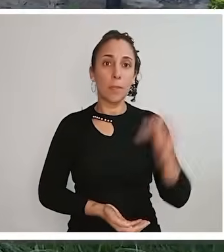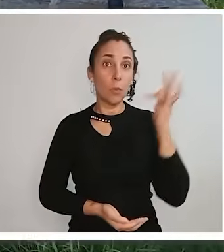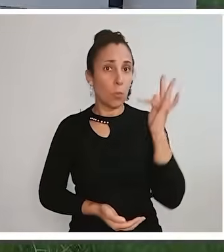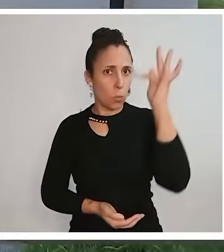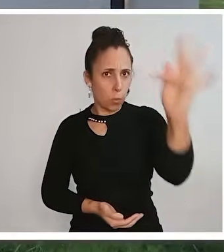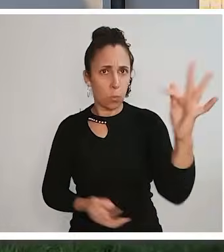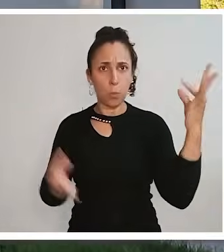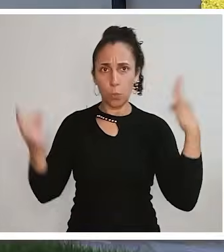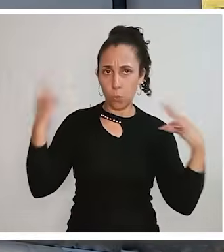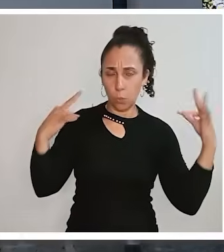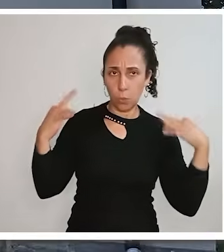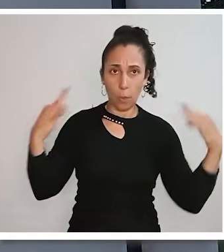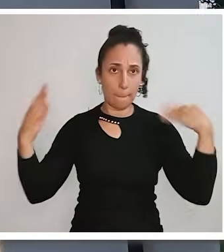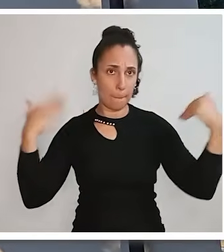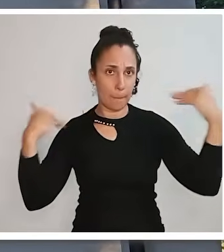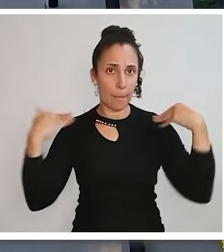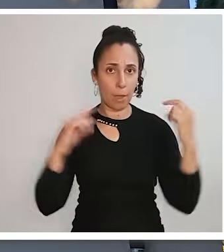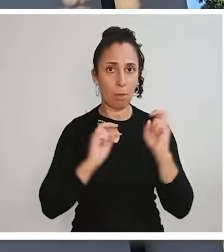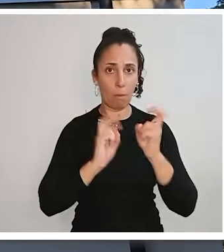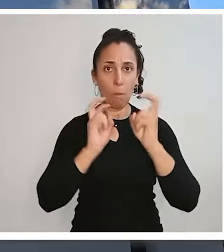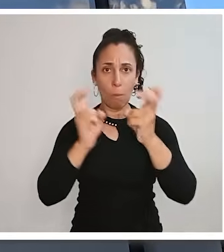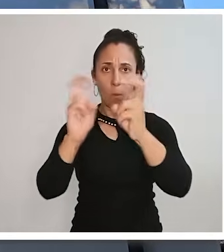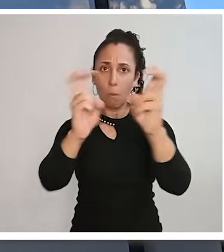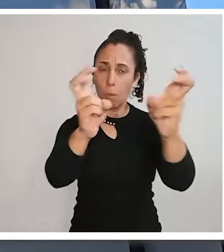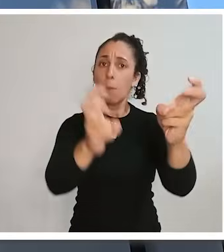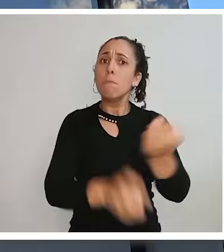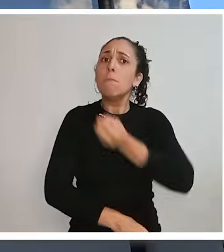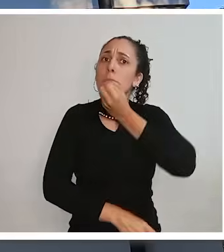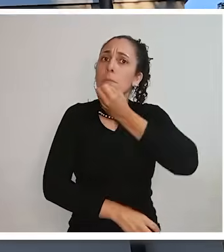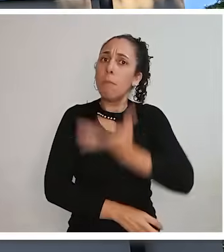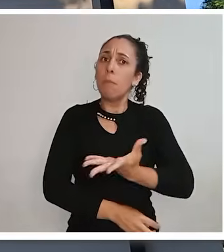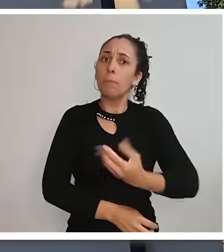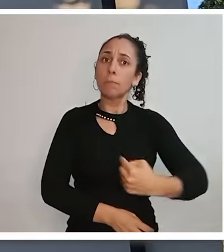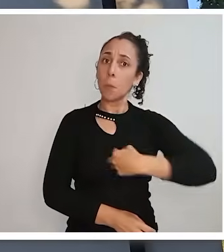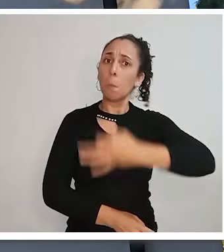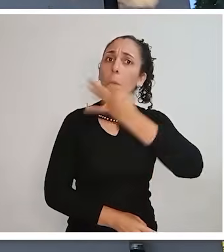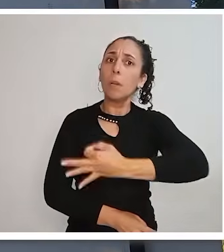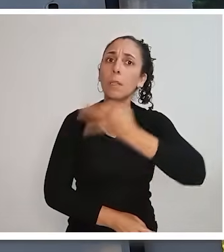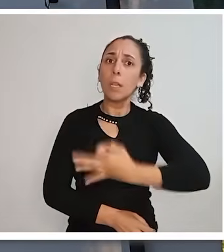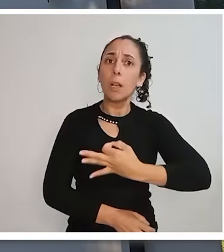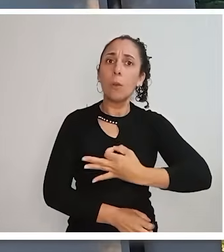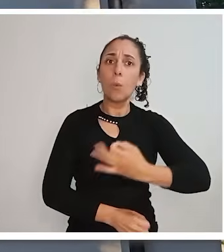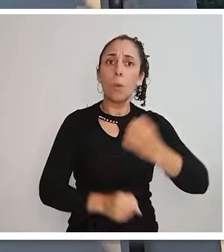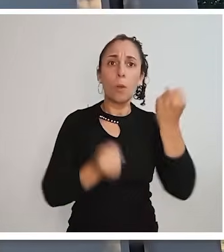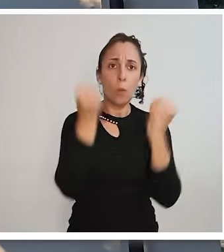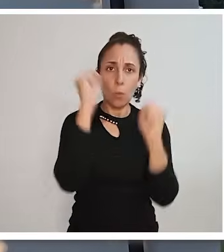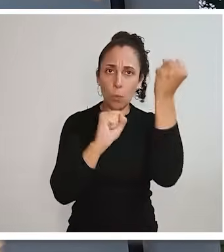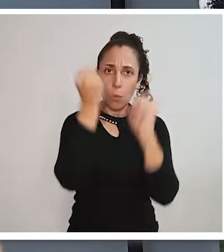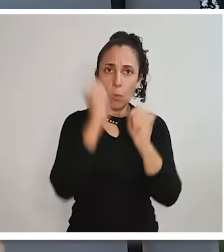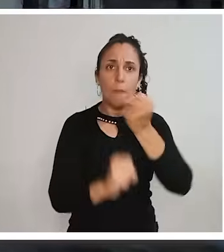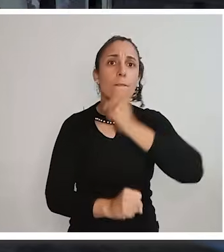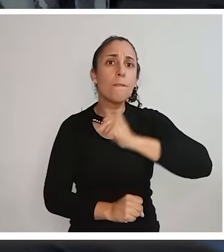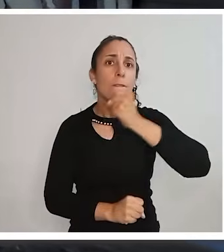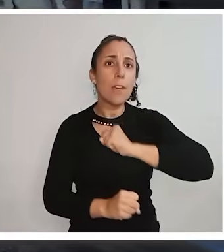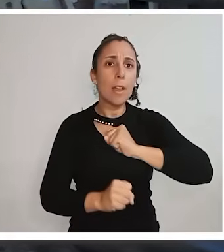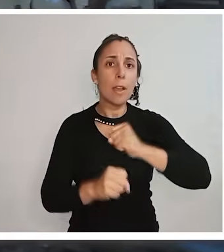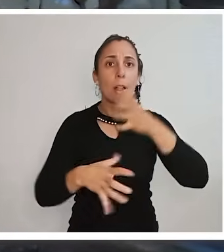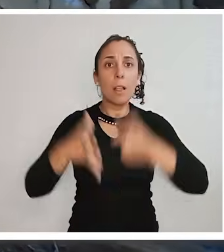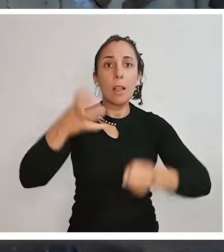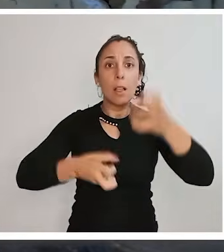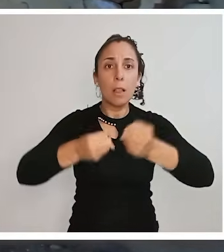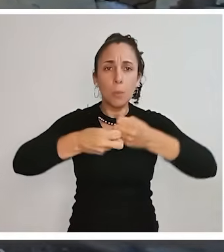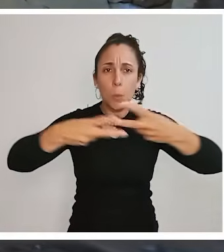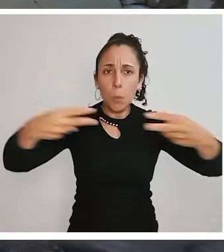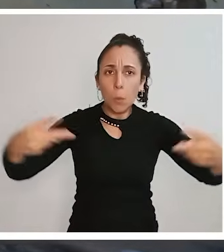O passeio de trem vai beneficiar todos os municípios da região. Eu acredito que até o prédio da antiga indústria de